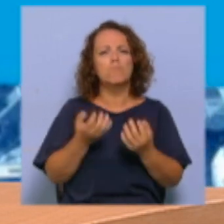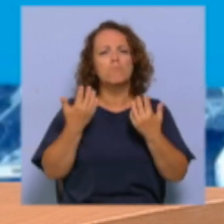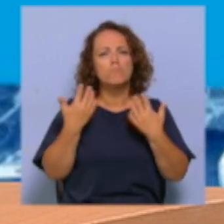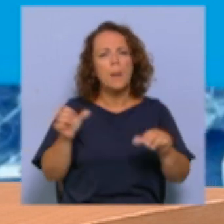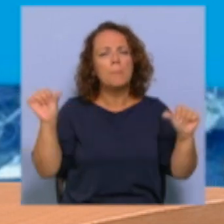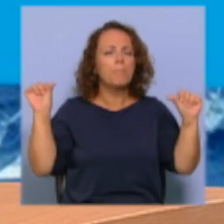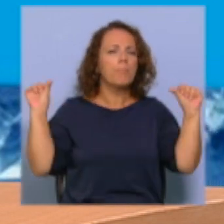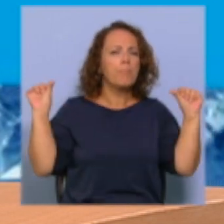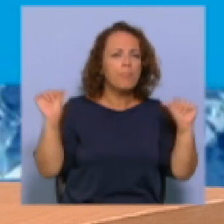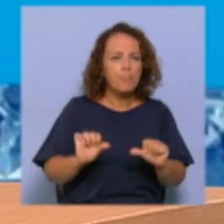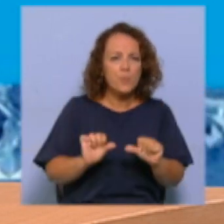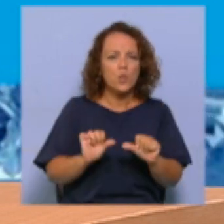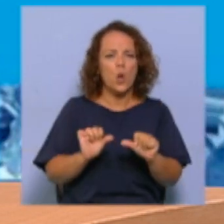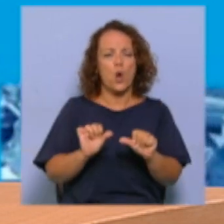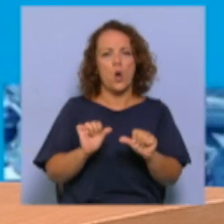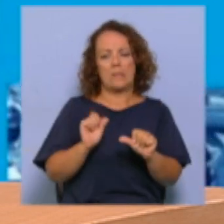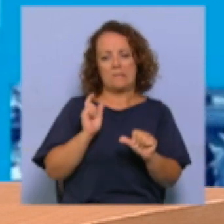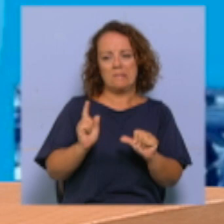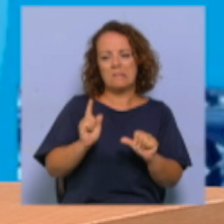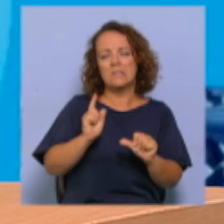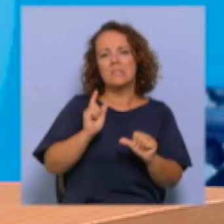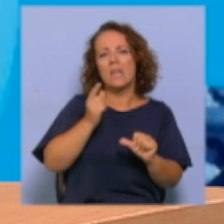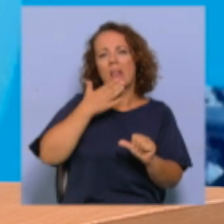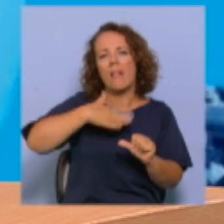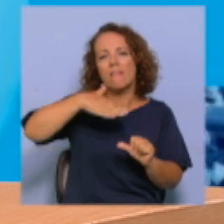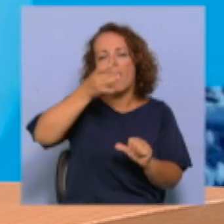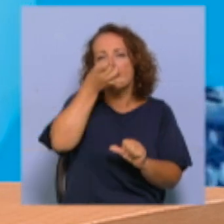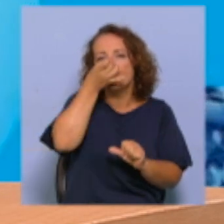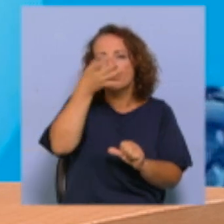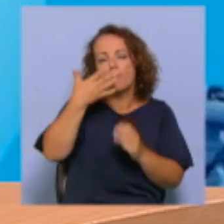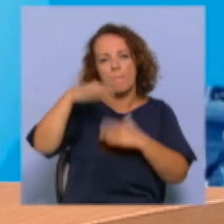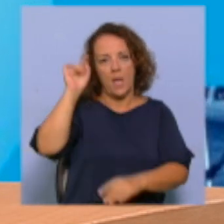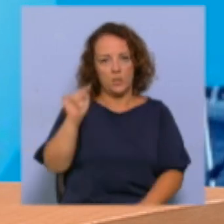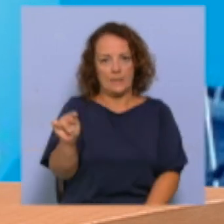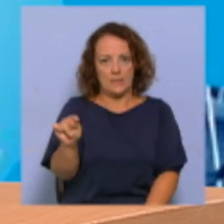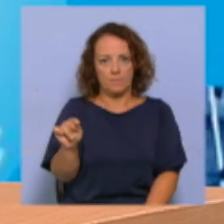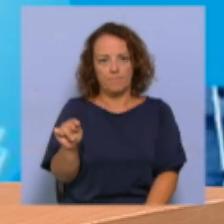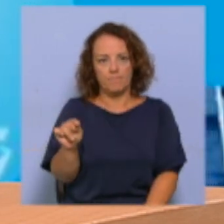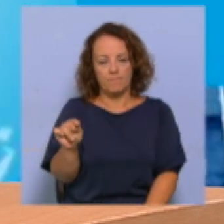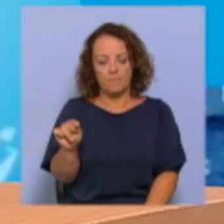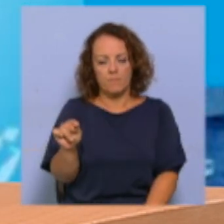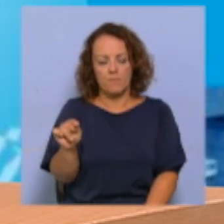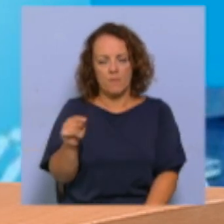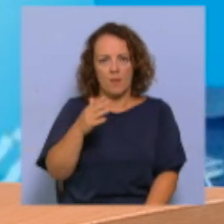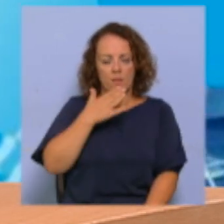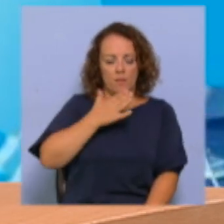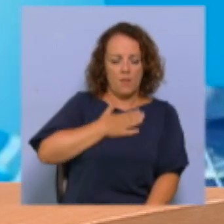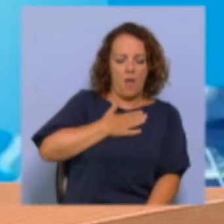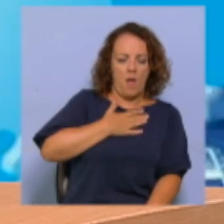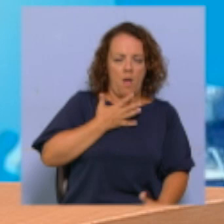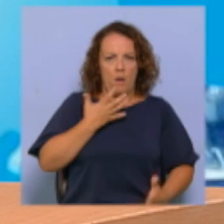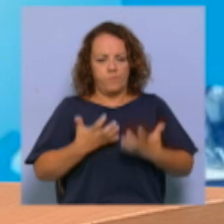sobretudo, naquelas faixas etárias mais vulneráveis. E isso confronta-nos